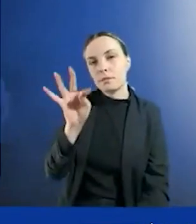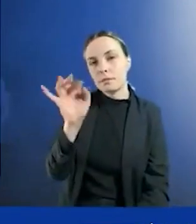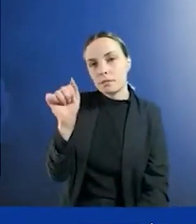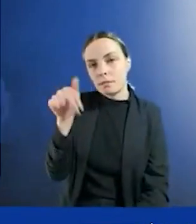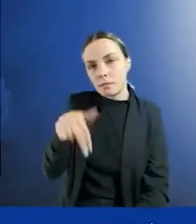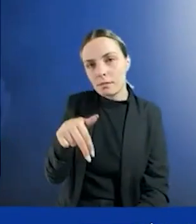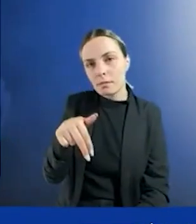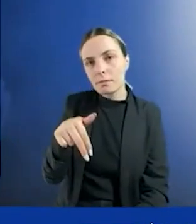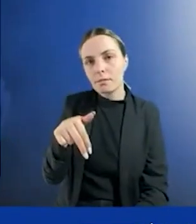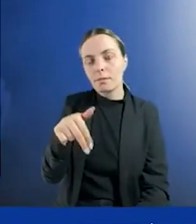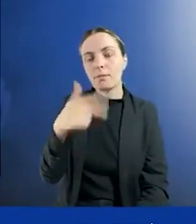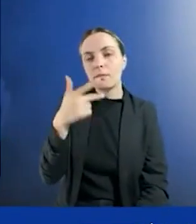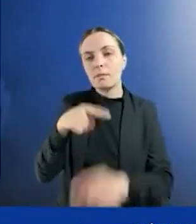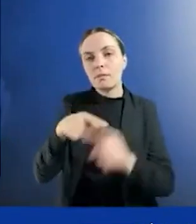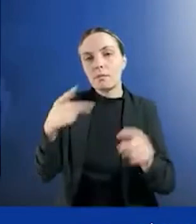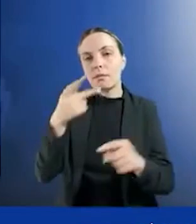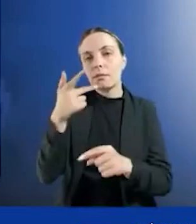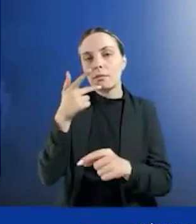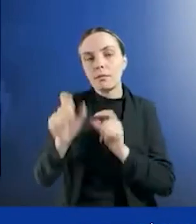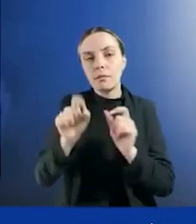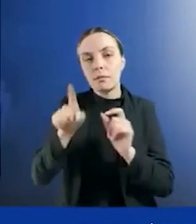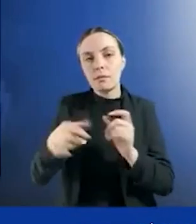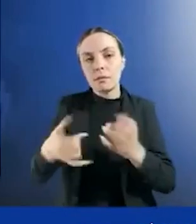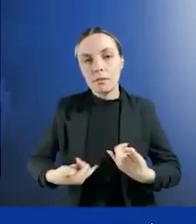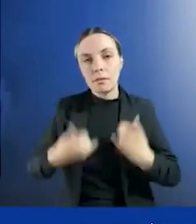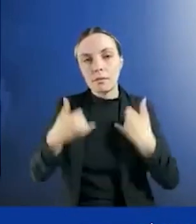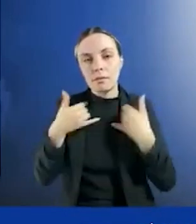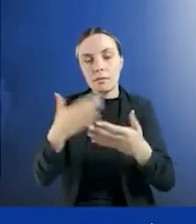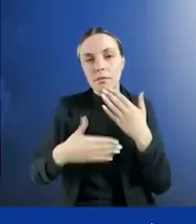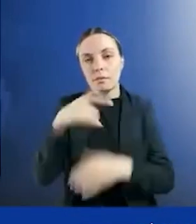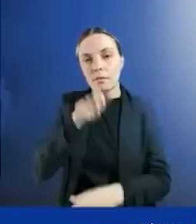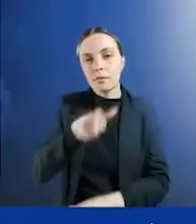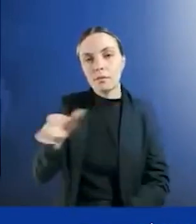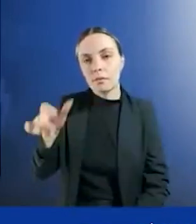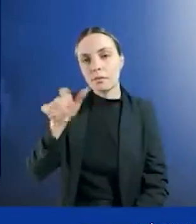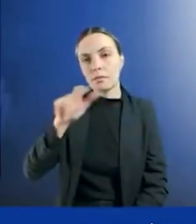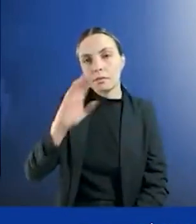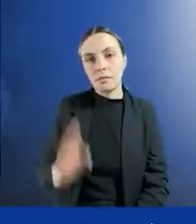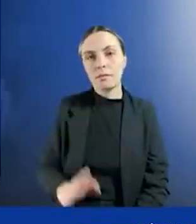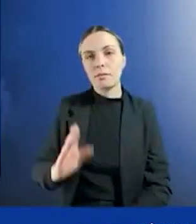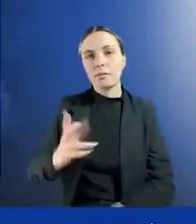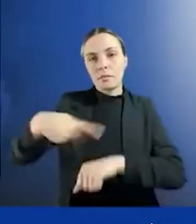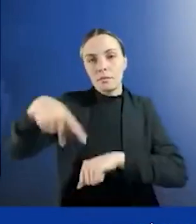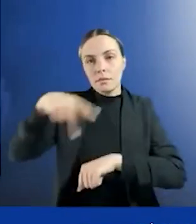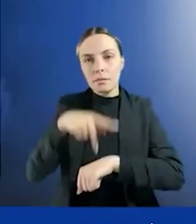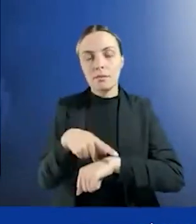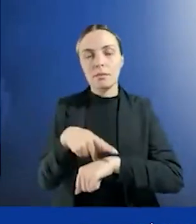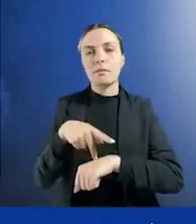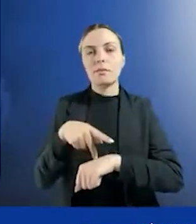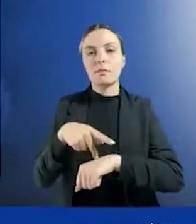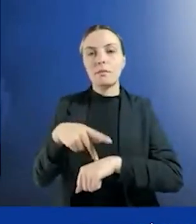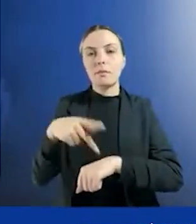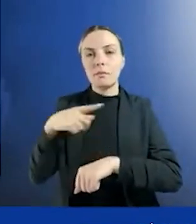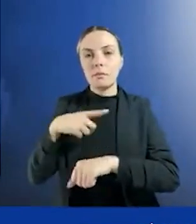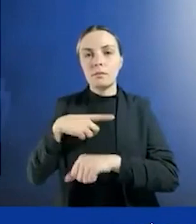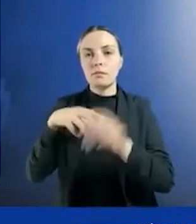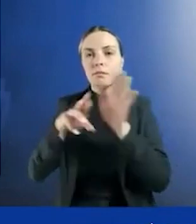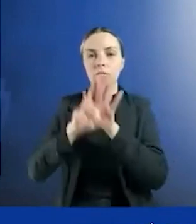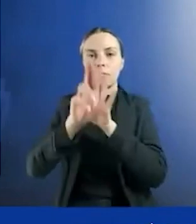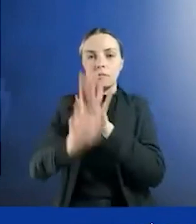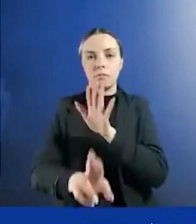dizer que é orgulho para todos nós brasileiros, o nosso país, que vem se notabilizando no plano